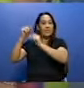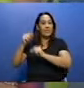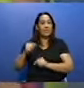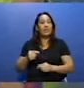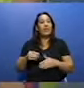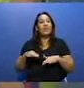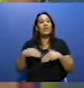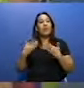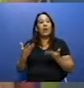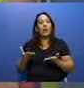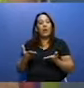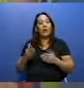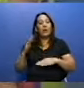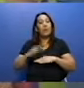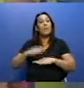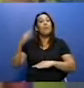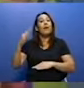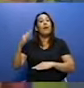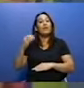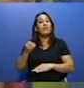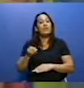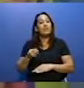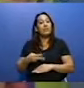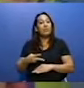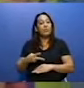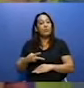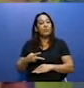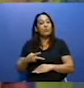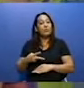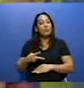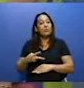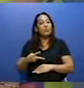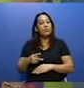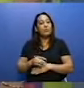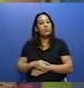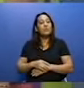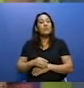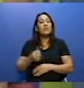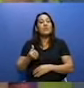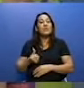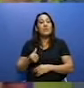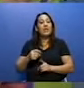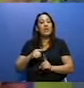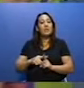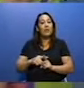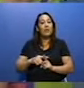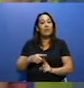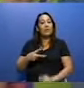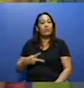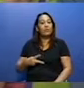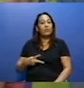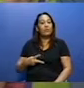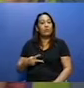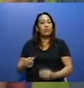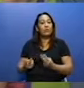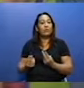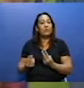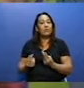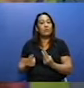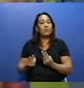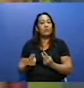4 não vai ter mais duas. Quanto que é 6 mais 2? 6, eu vou pôr aqui